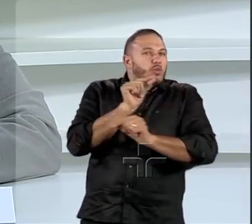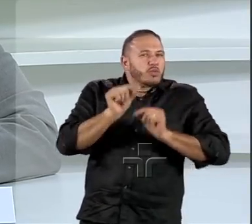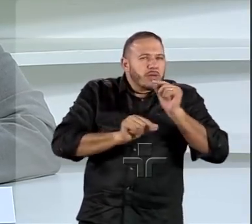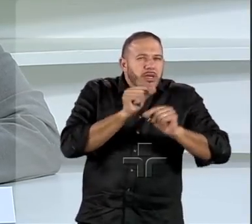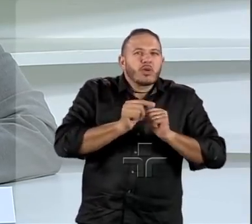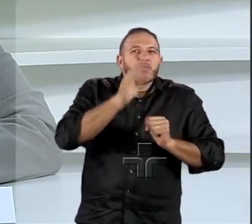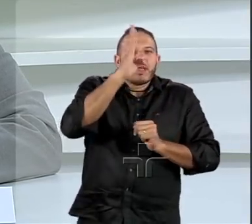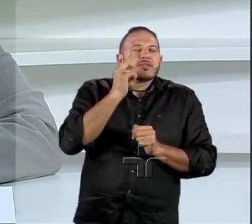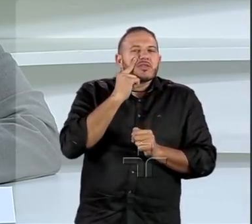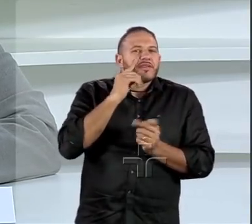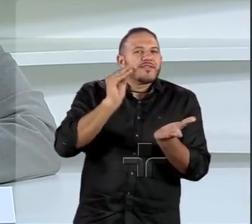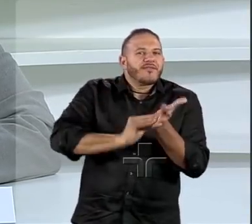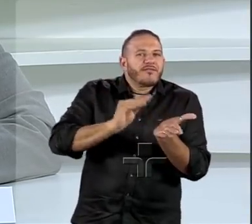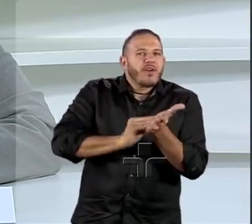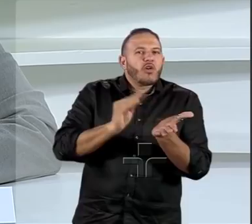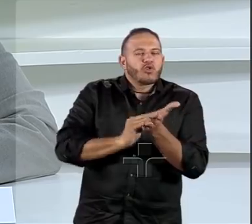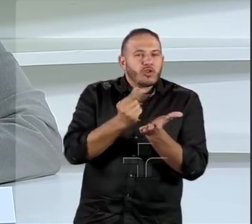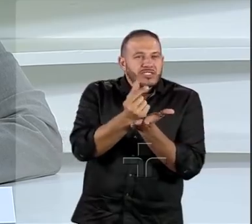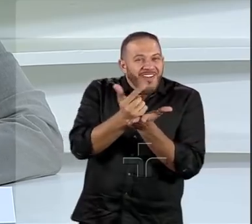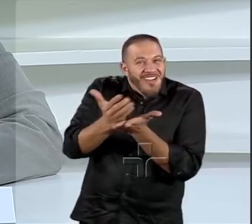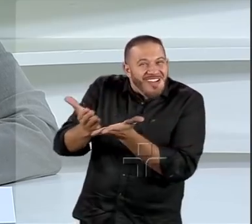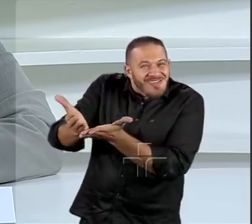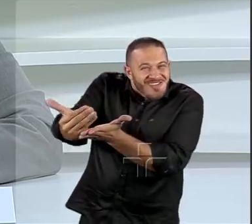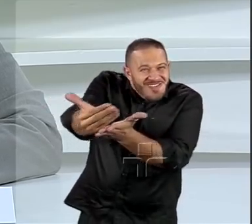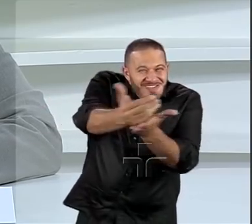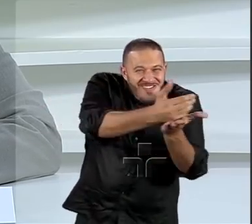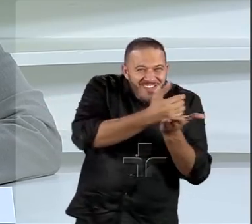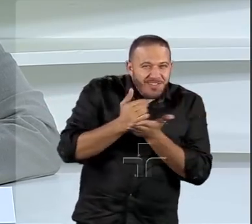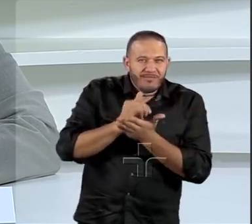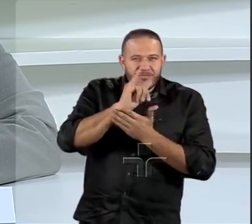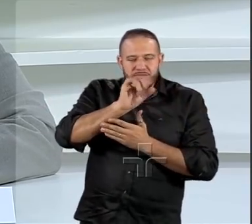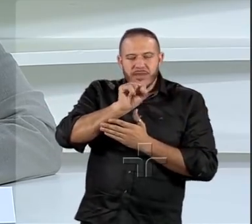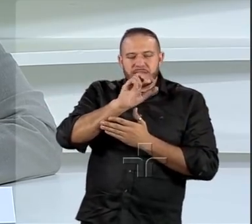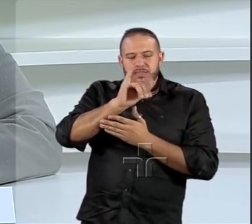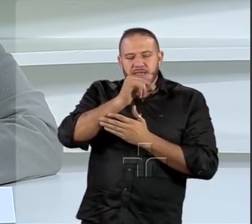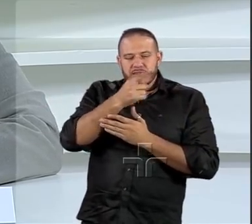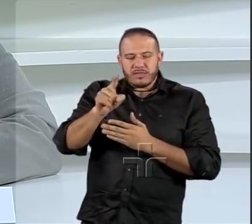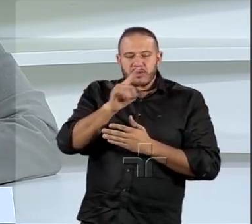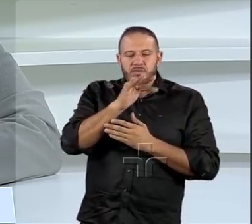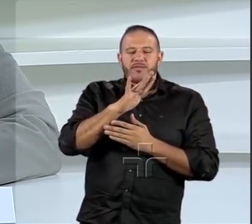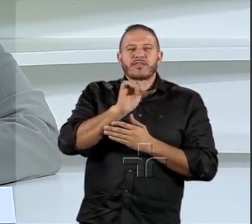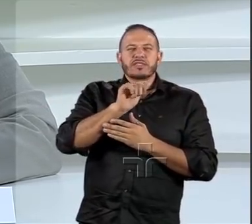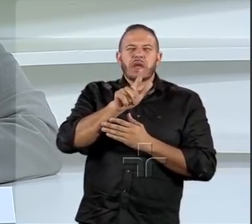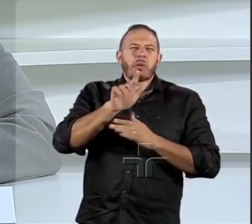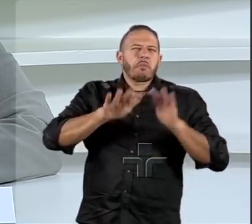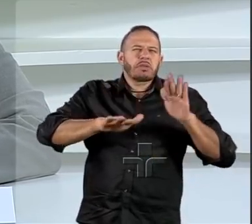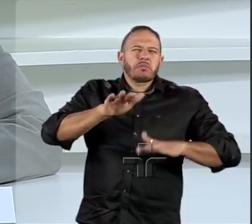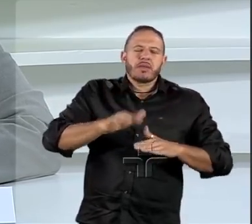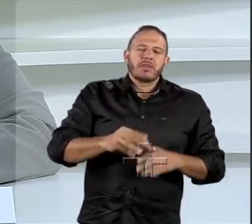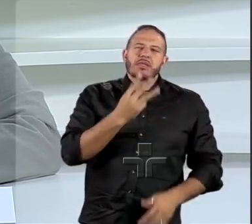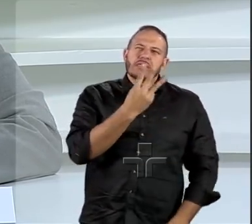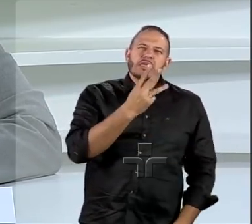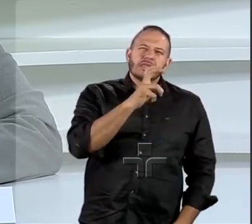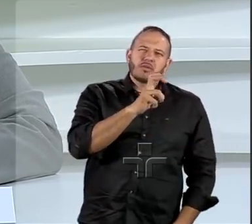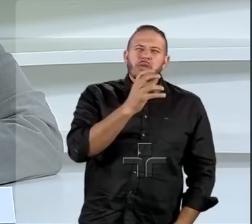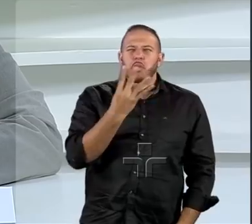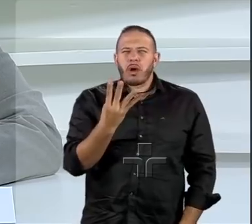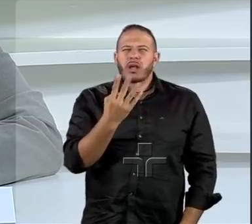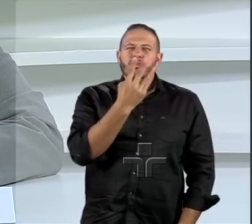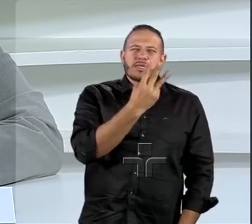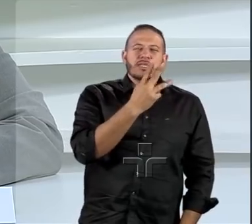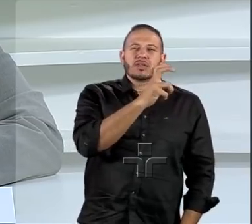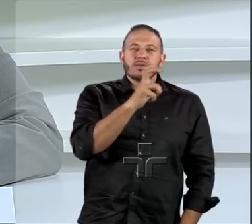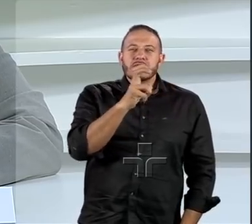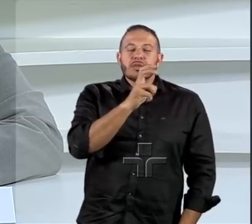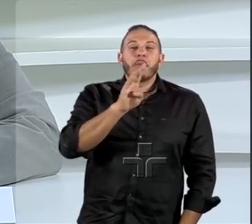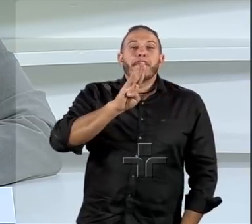de arrecadar com as isenções fiscais, nós estamos falando de alguma coisa na faixa de 354, 355